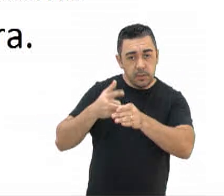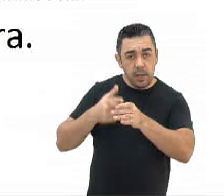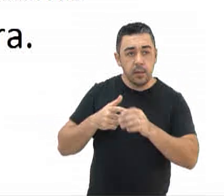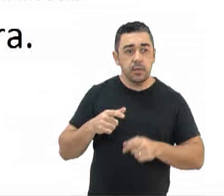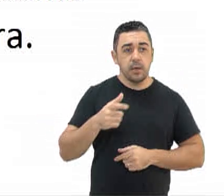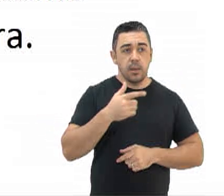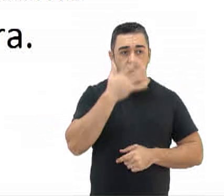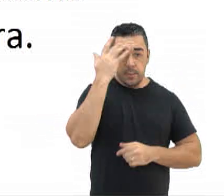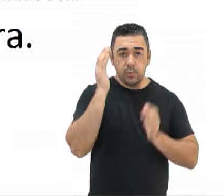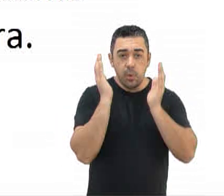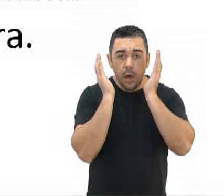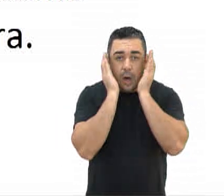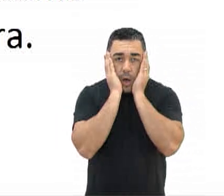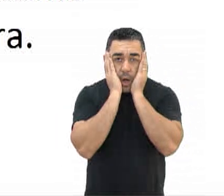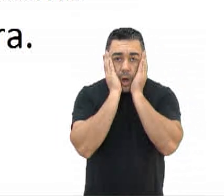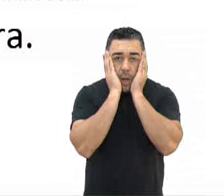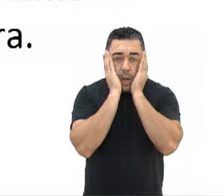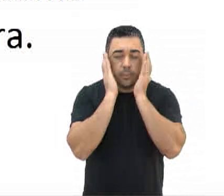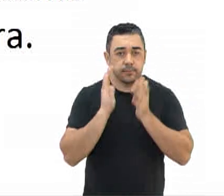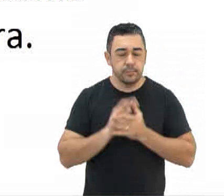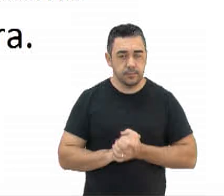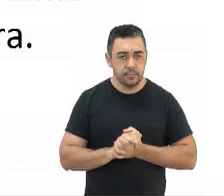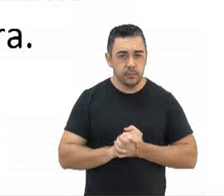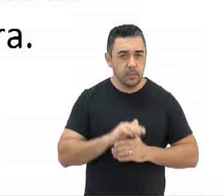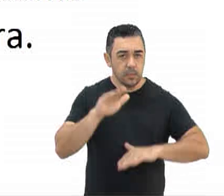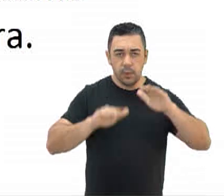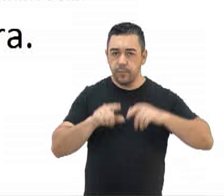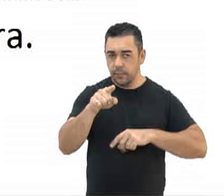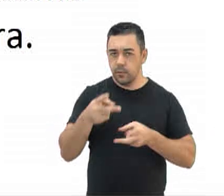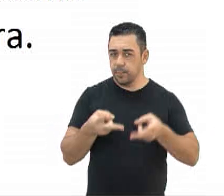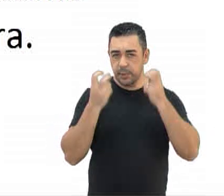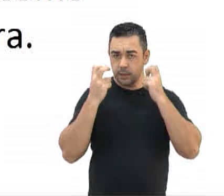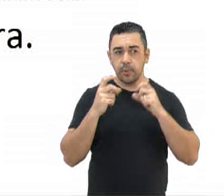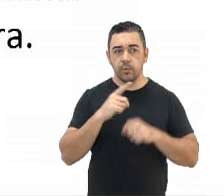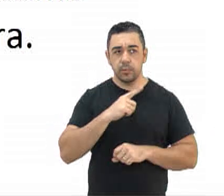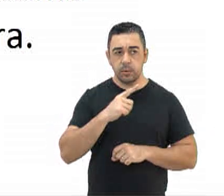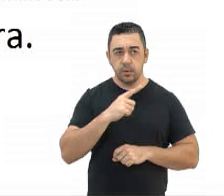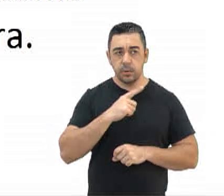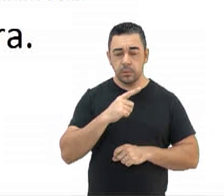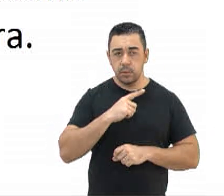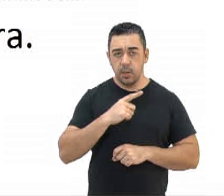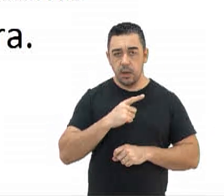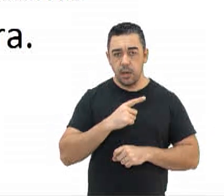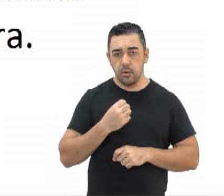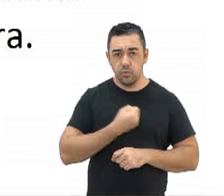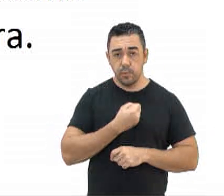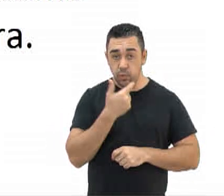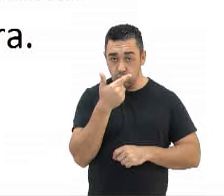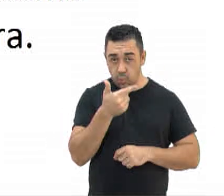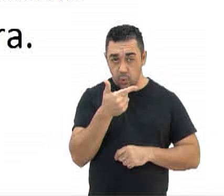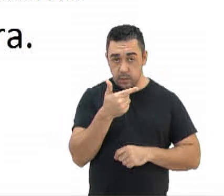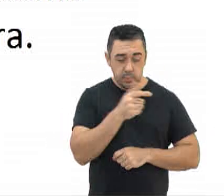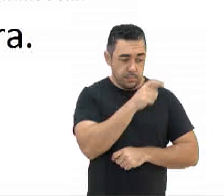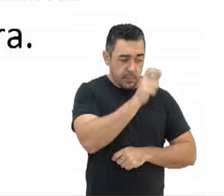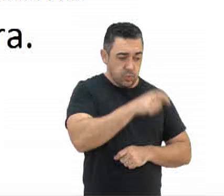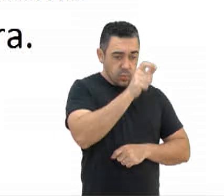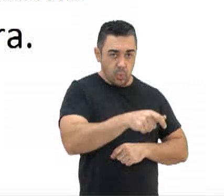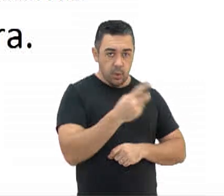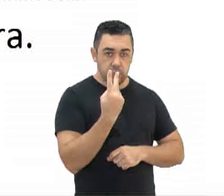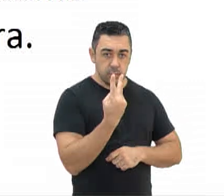máscara. Talvez você não tenha percebido que nós temos aqui alguns